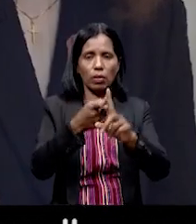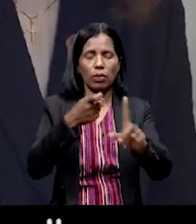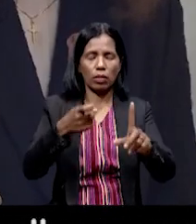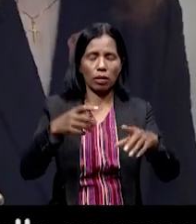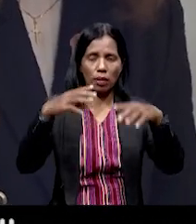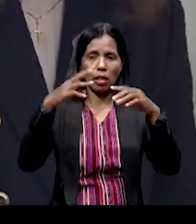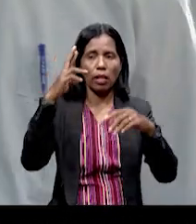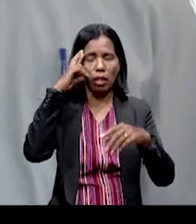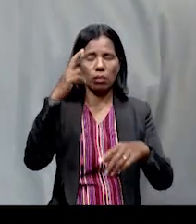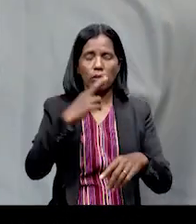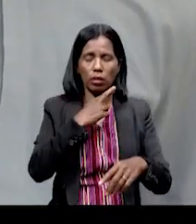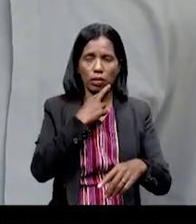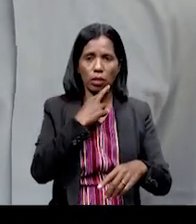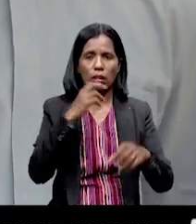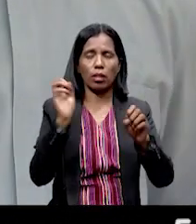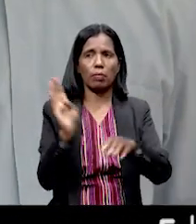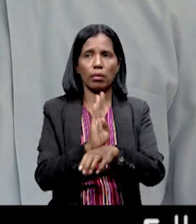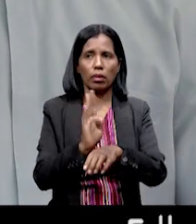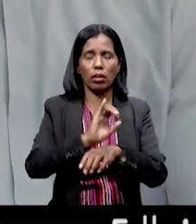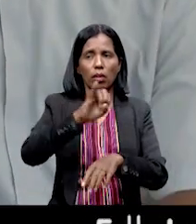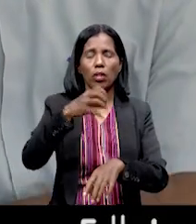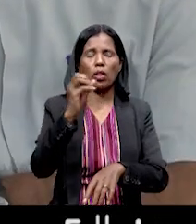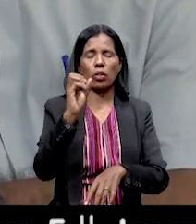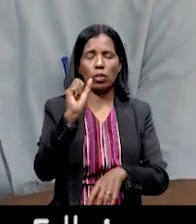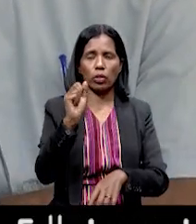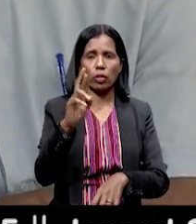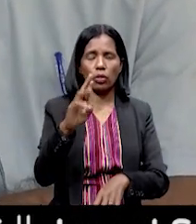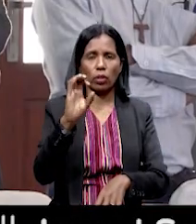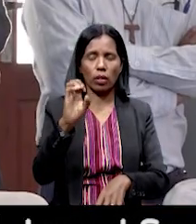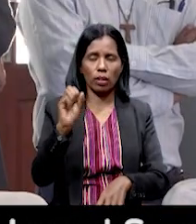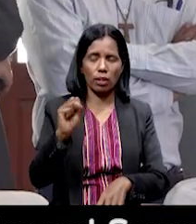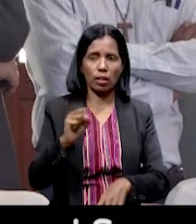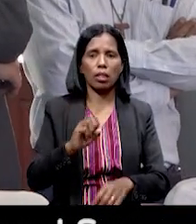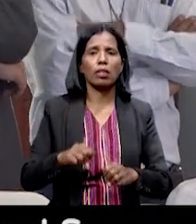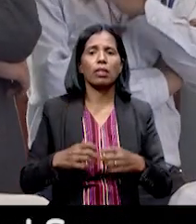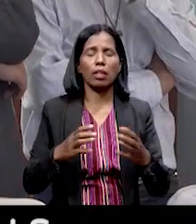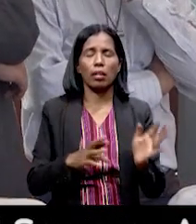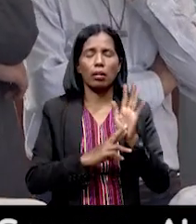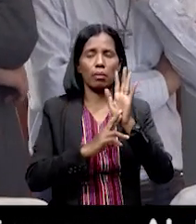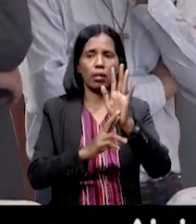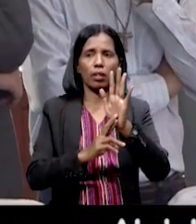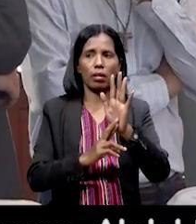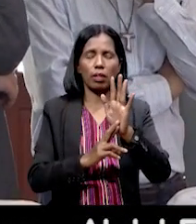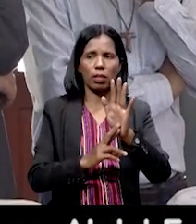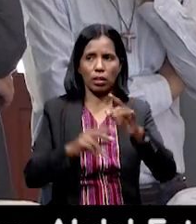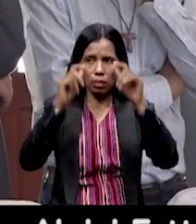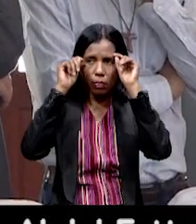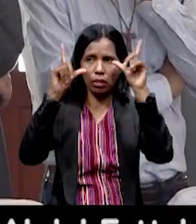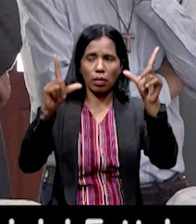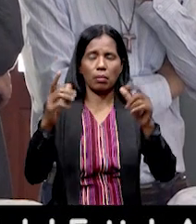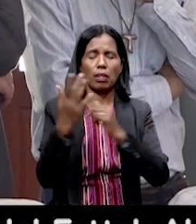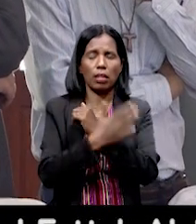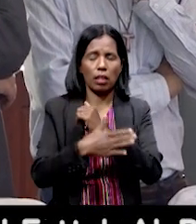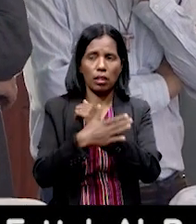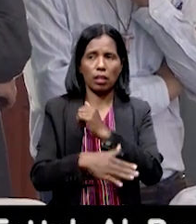Ramos Horta, empresário nacional Jorge Manuel de Araújo Serrano, no ex-representante permanente Timor-Leste ba Nações